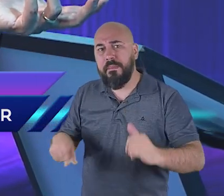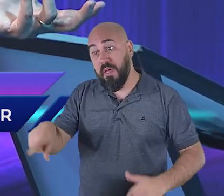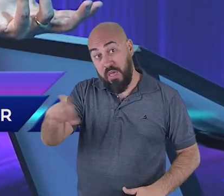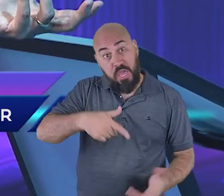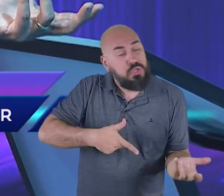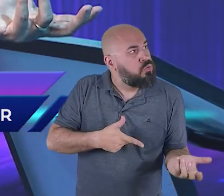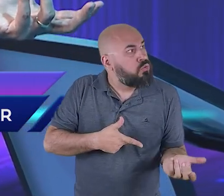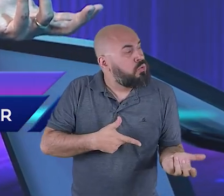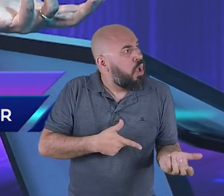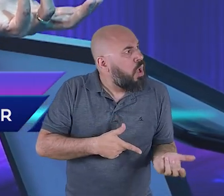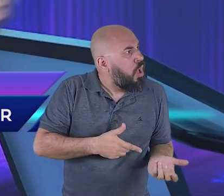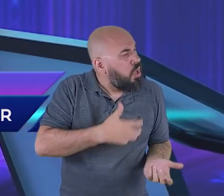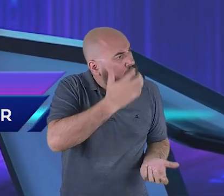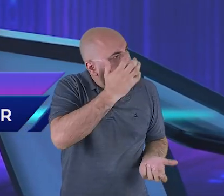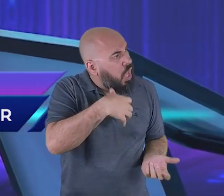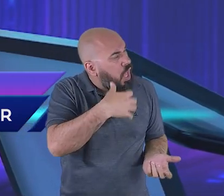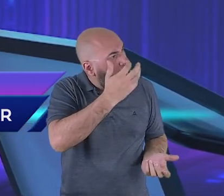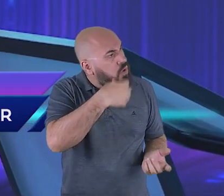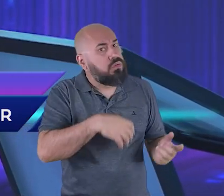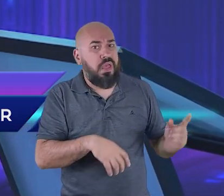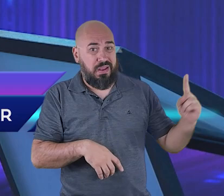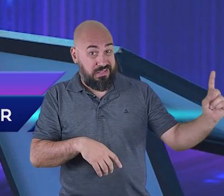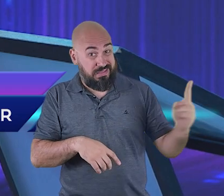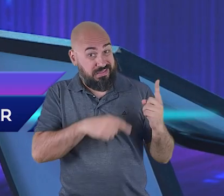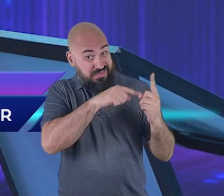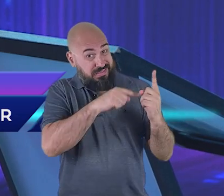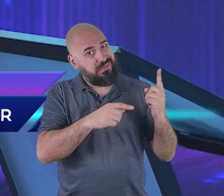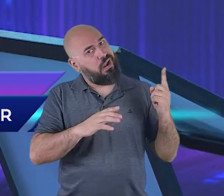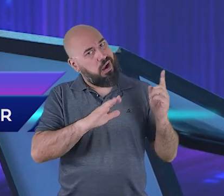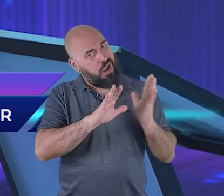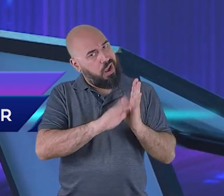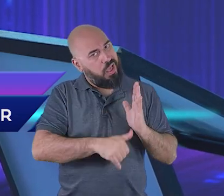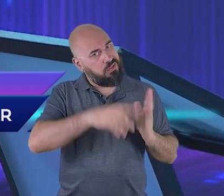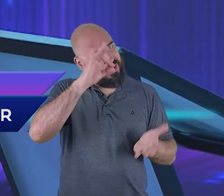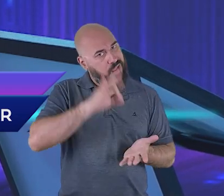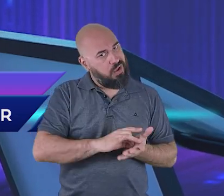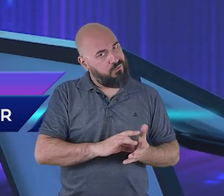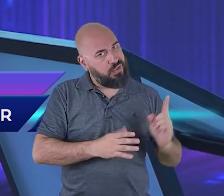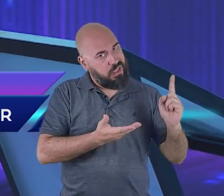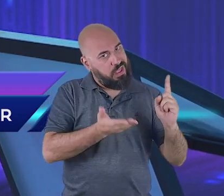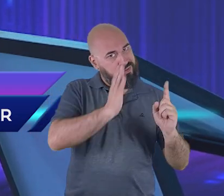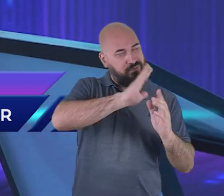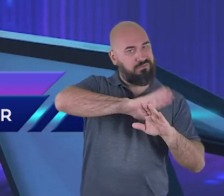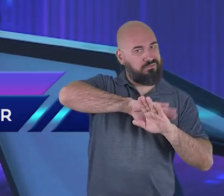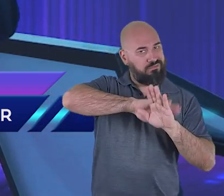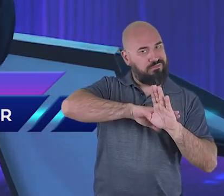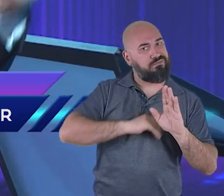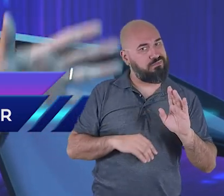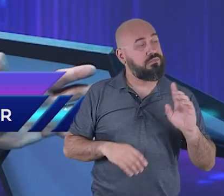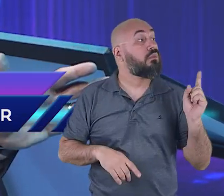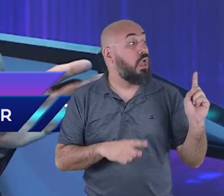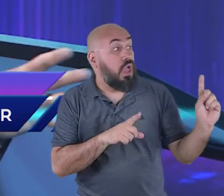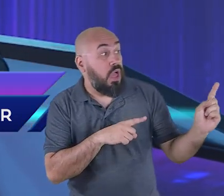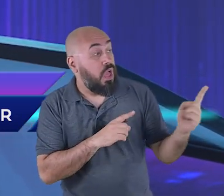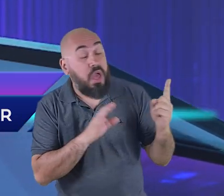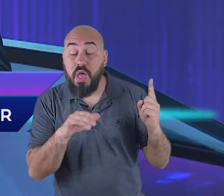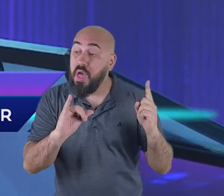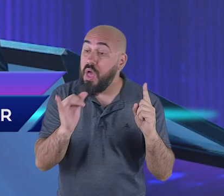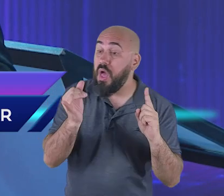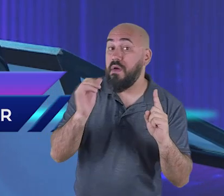na fala daquele homem, dissolveram os seus vigilantes. Não tinha mais ninguém guardando